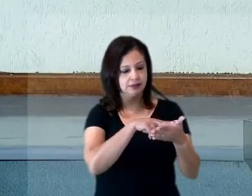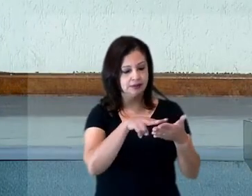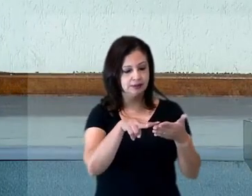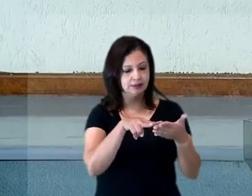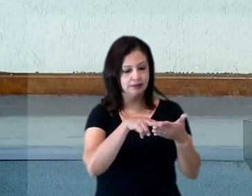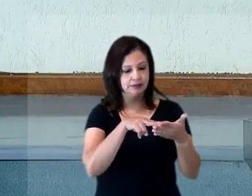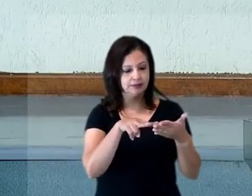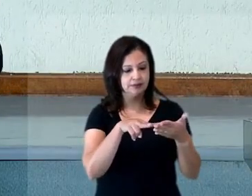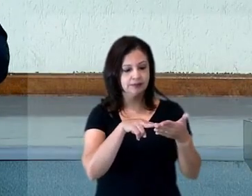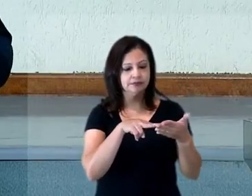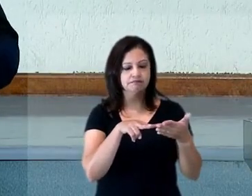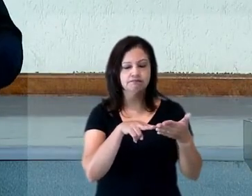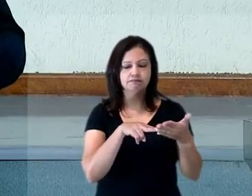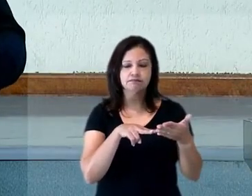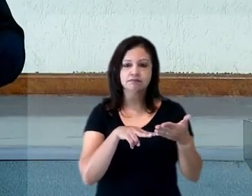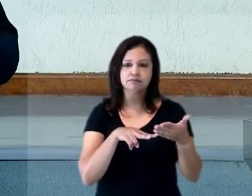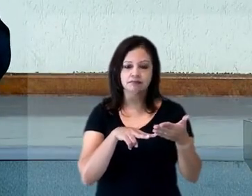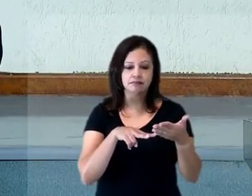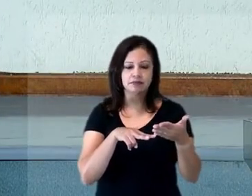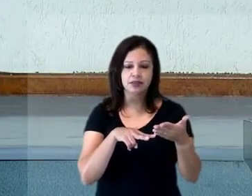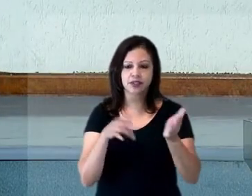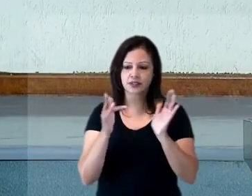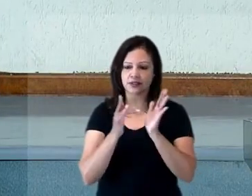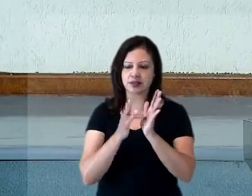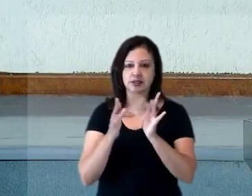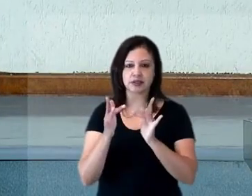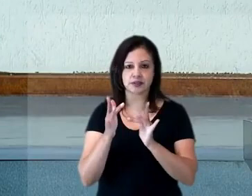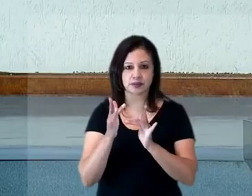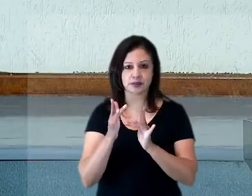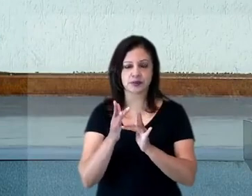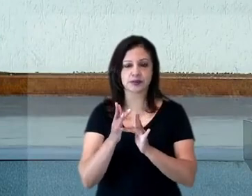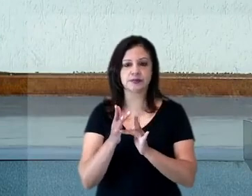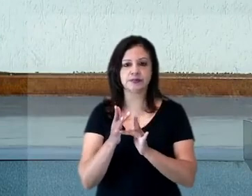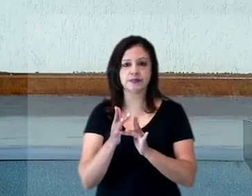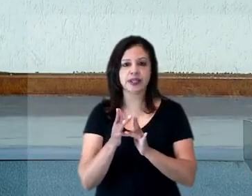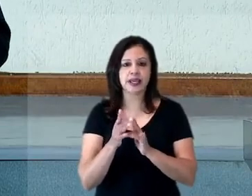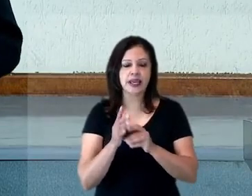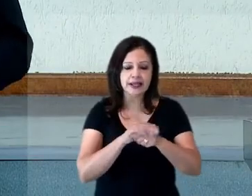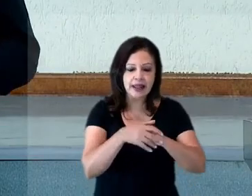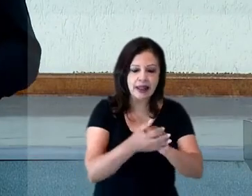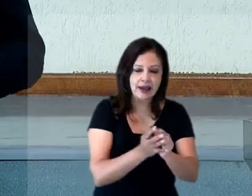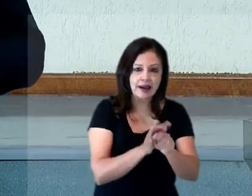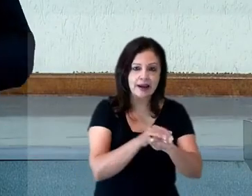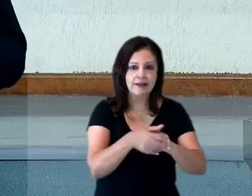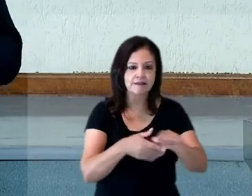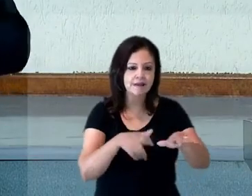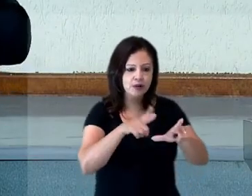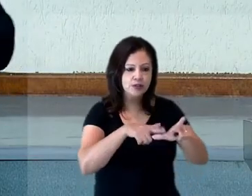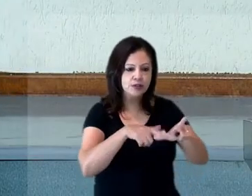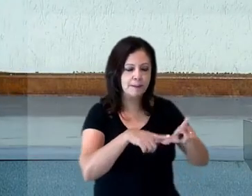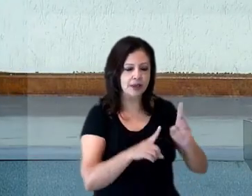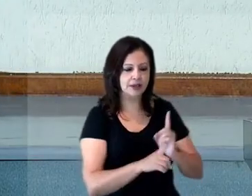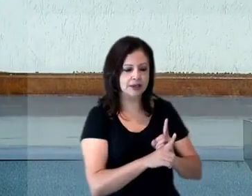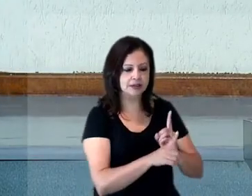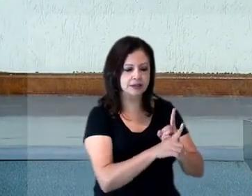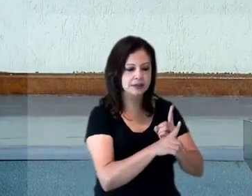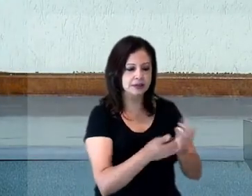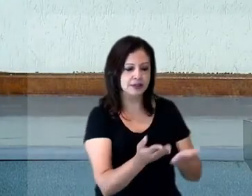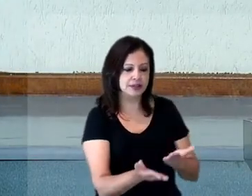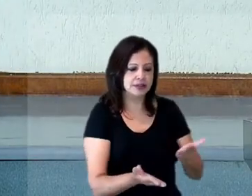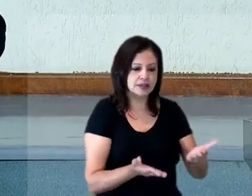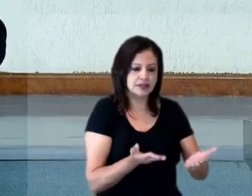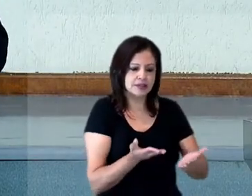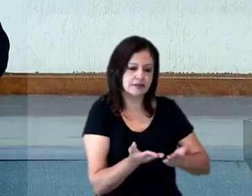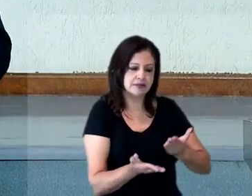a passagem em que Jesus ele lava os pés dos discípulos num ato de servir,